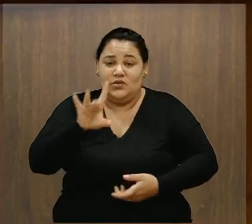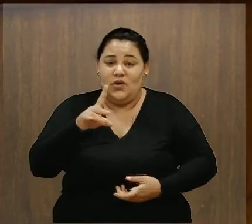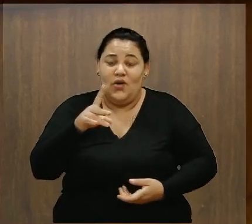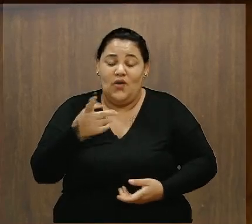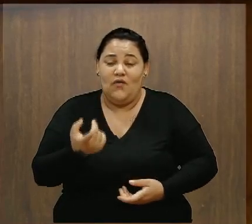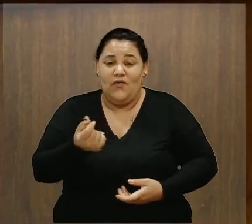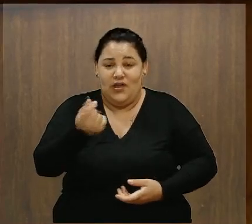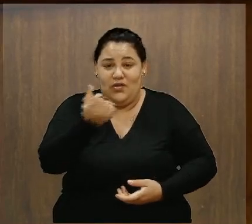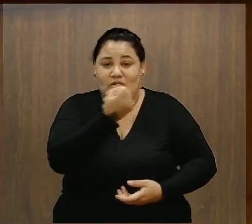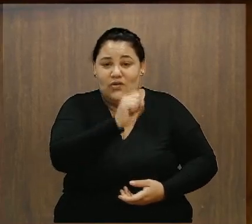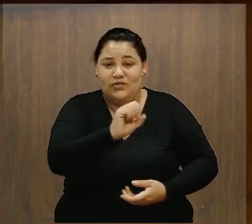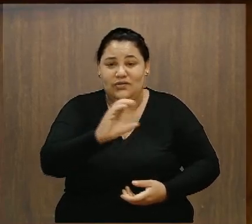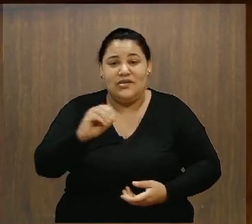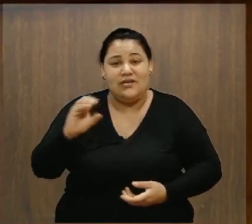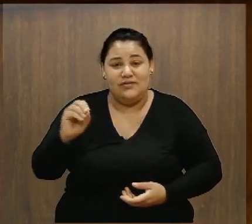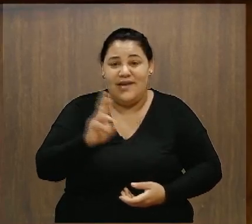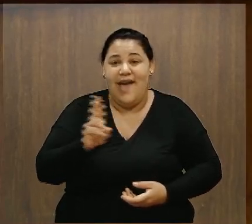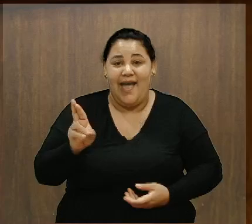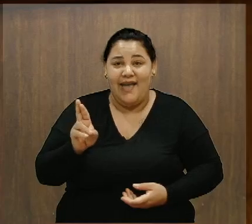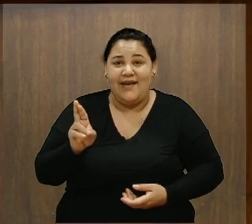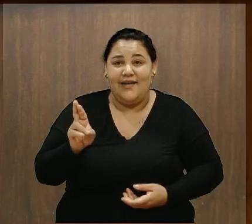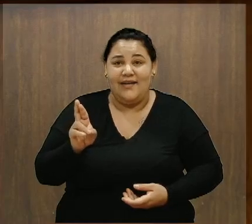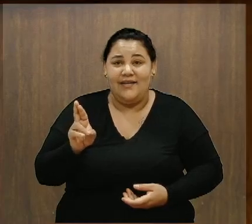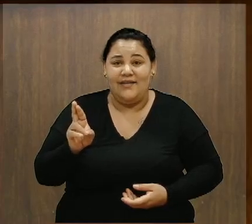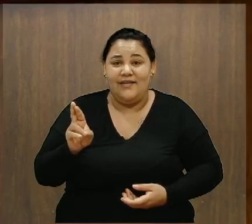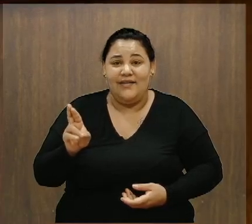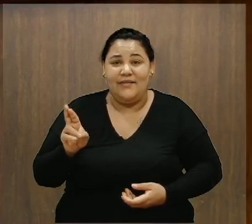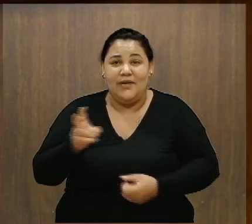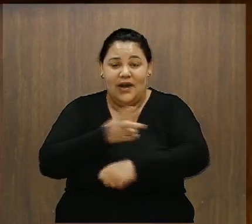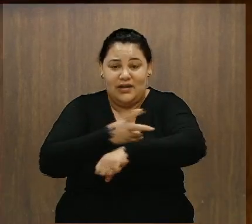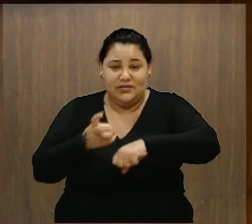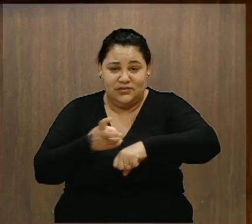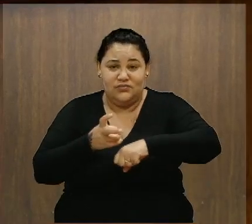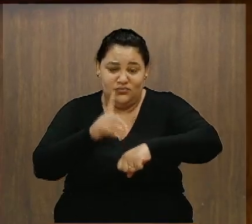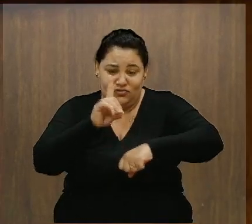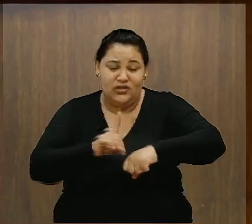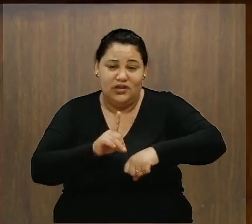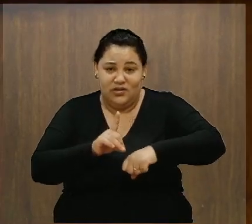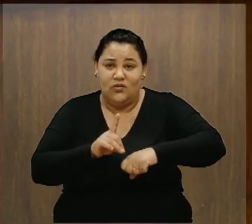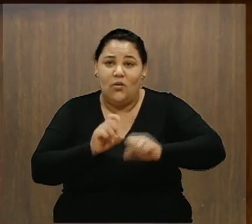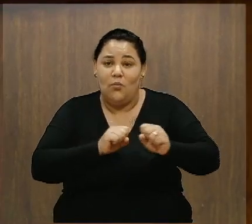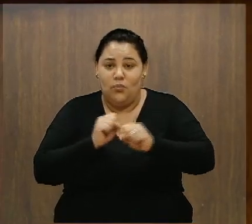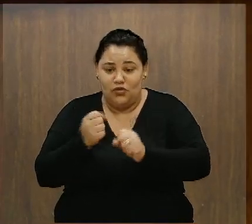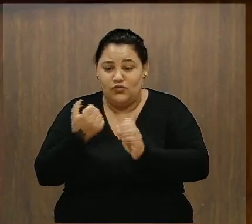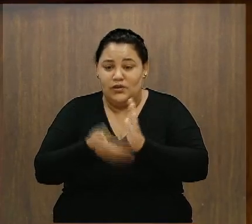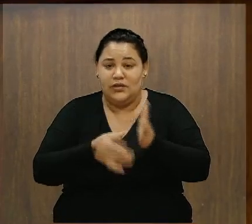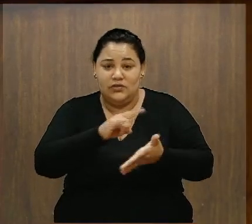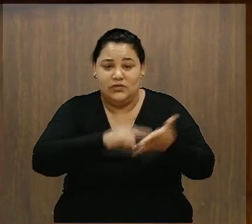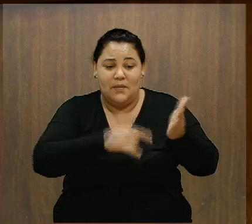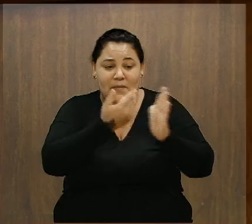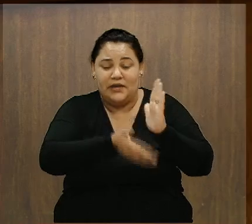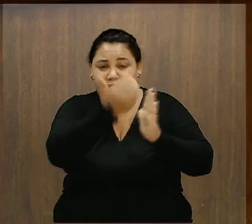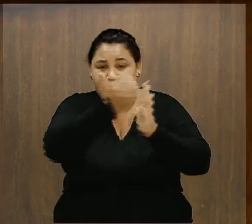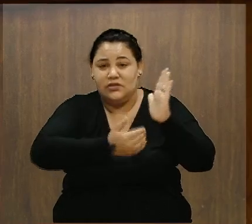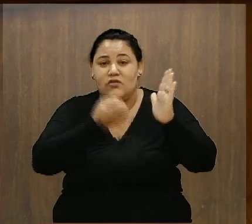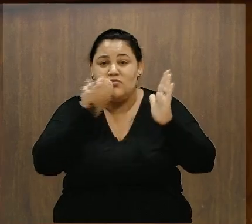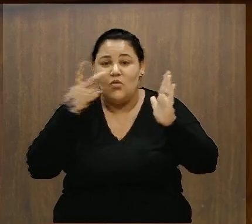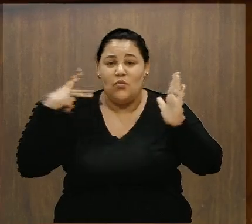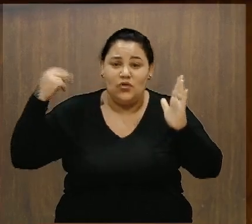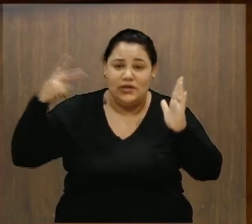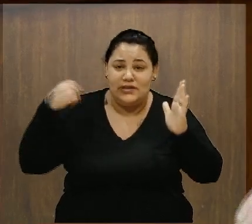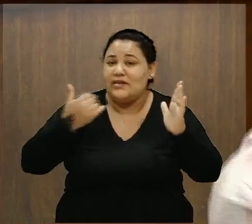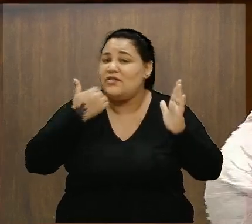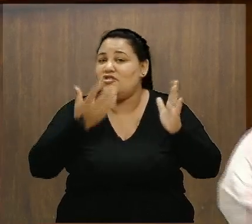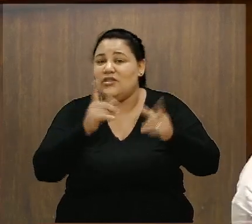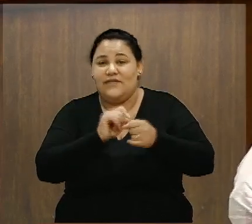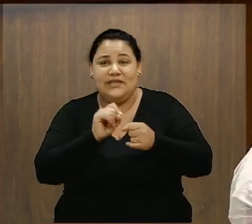R$800, preocupa quanto a cassação do direito de dirigir, perde o desconto no IPVA, de bom motorista, não adianta mais